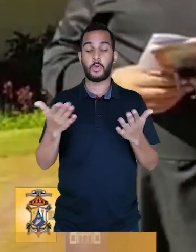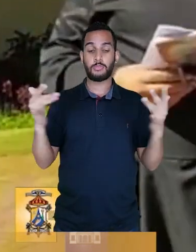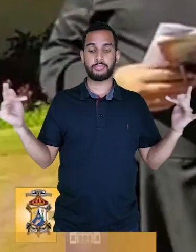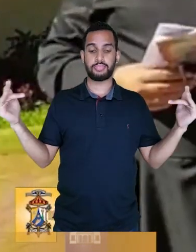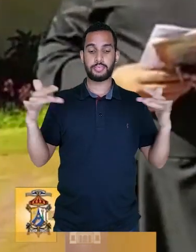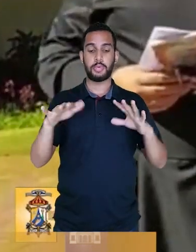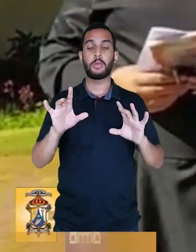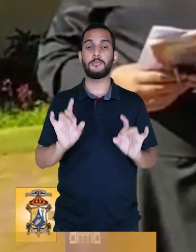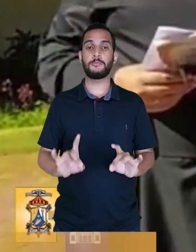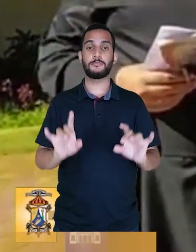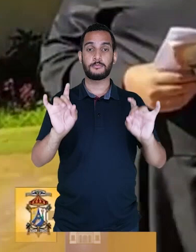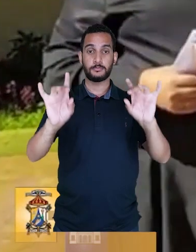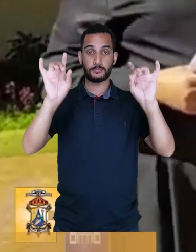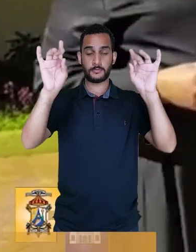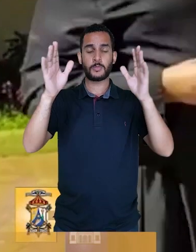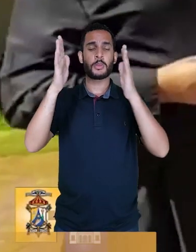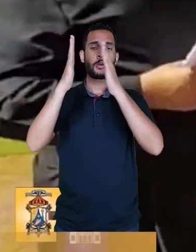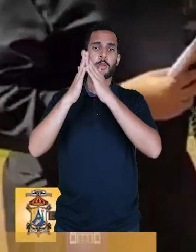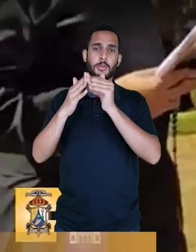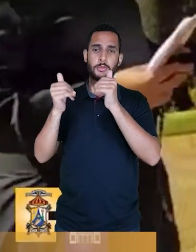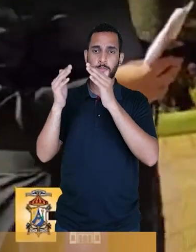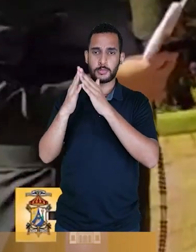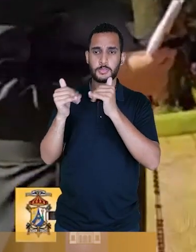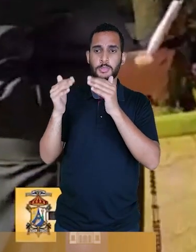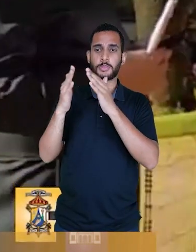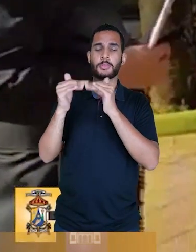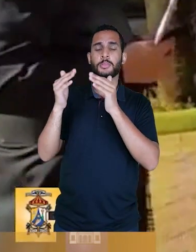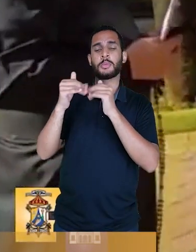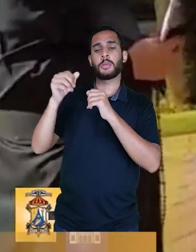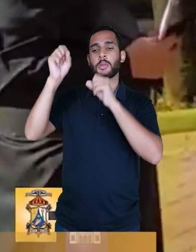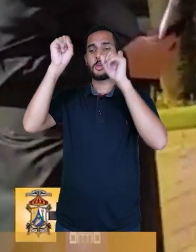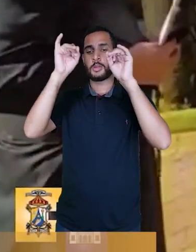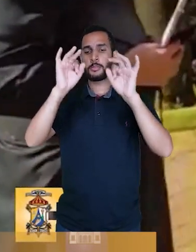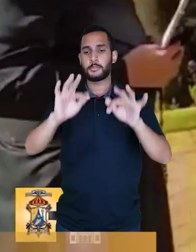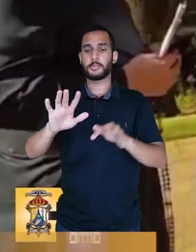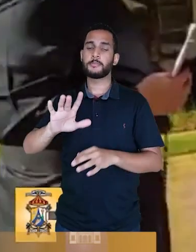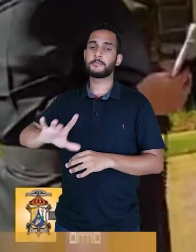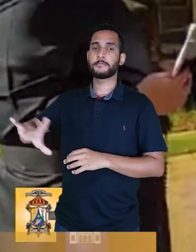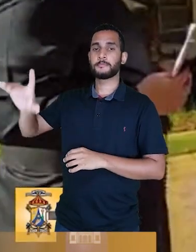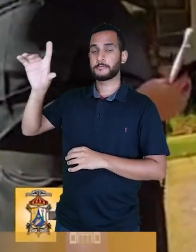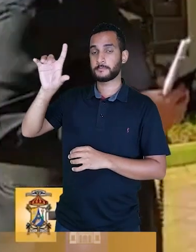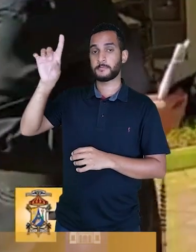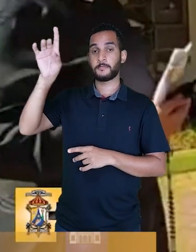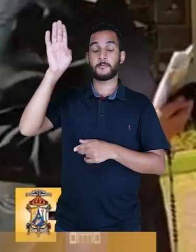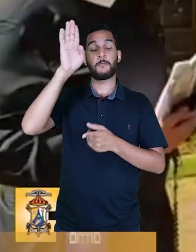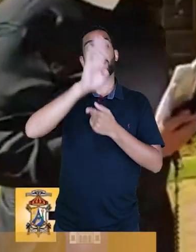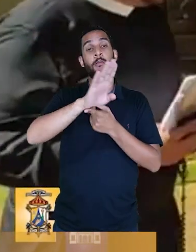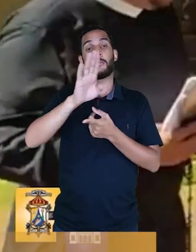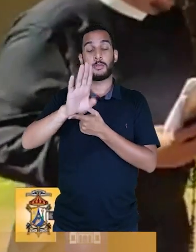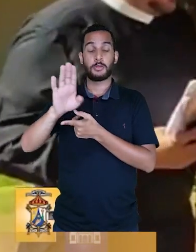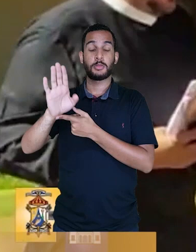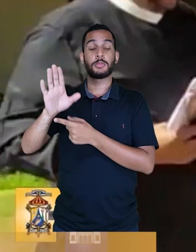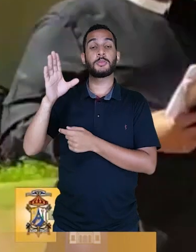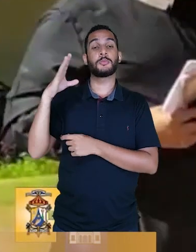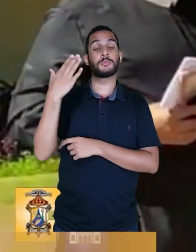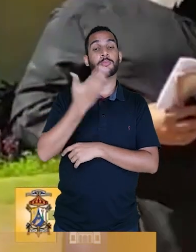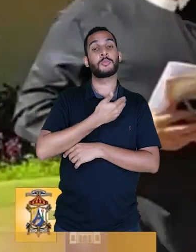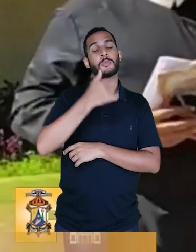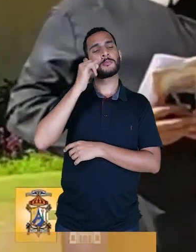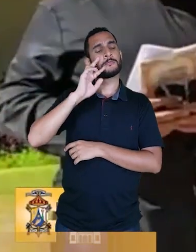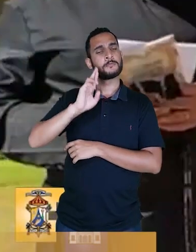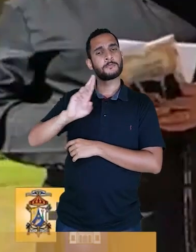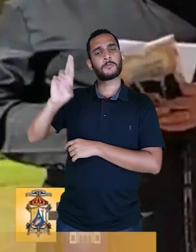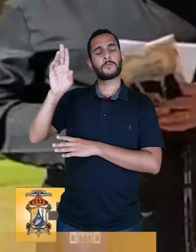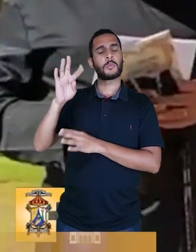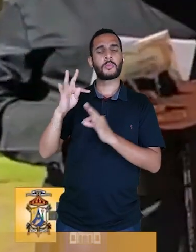momento especial, pedimos a esta Casa de Lei a bênção de Deus, a proteção de Nossa Senhora, para